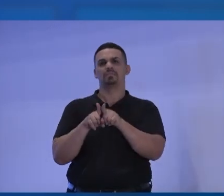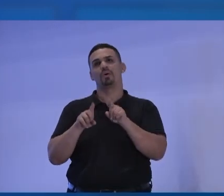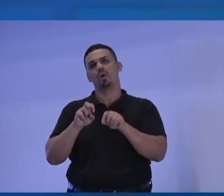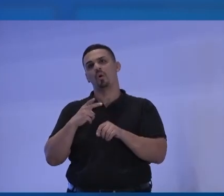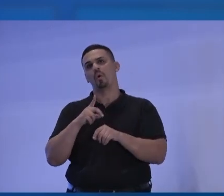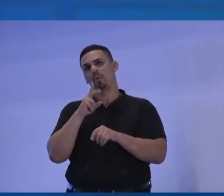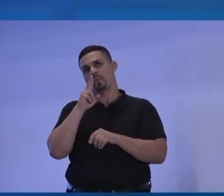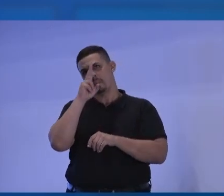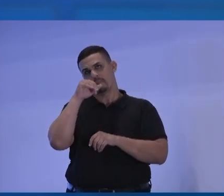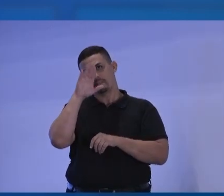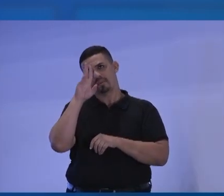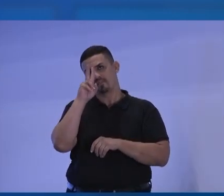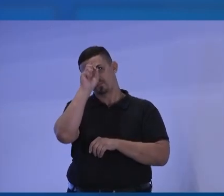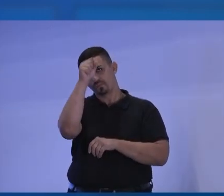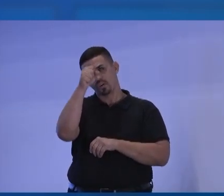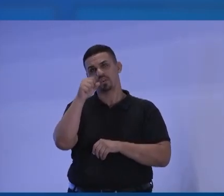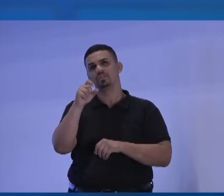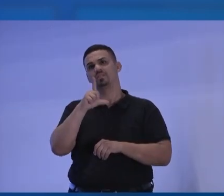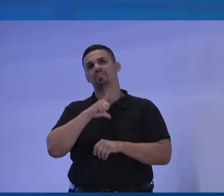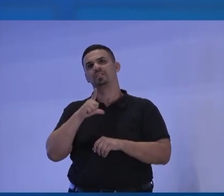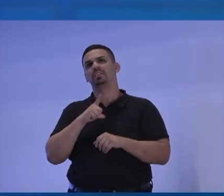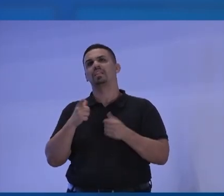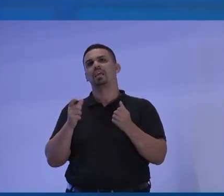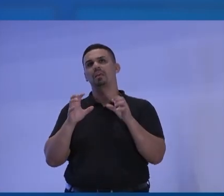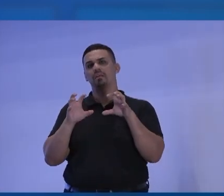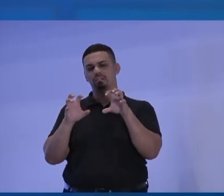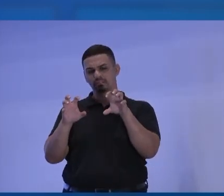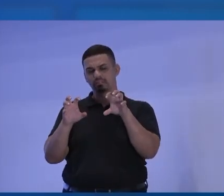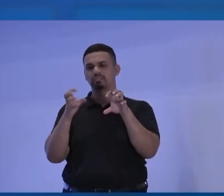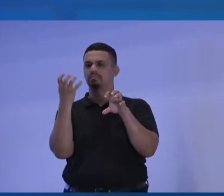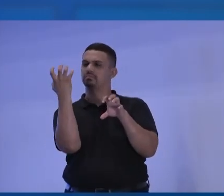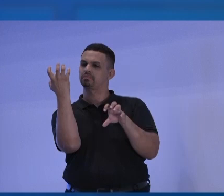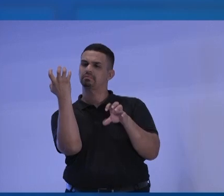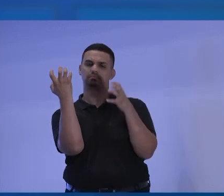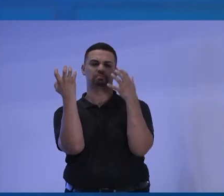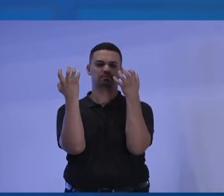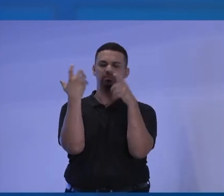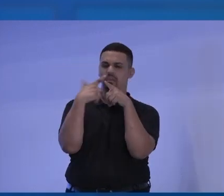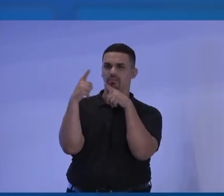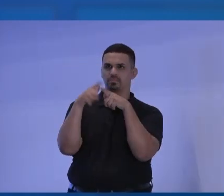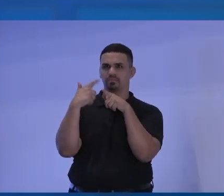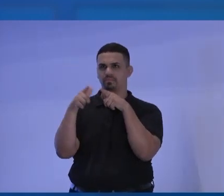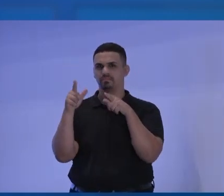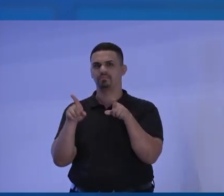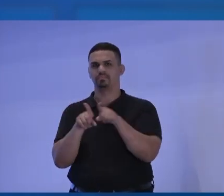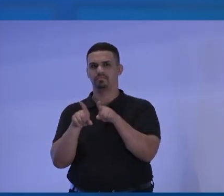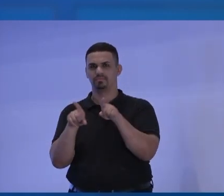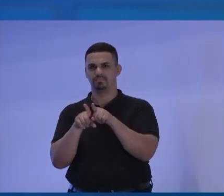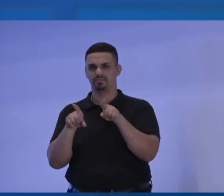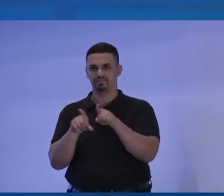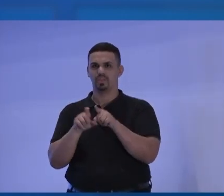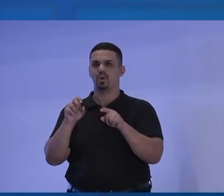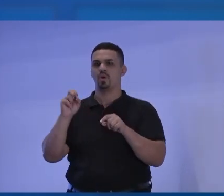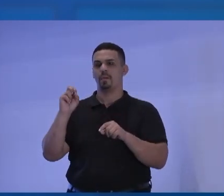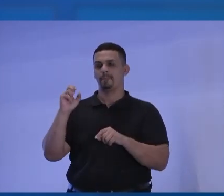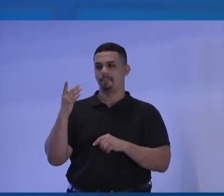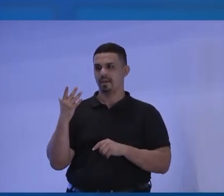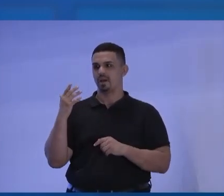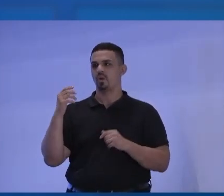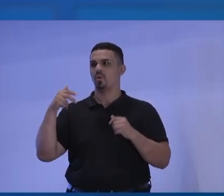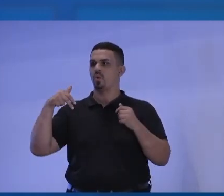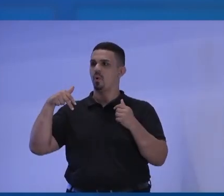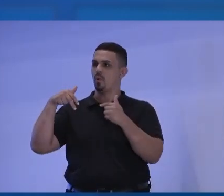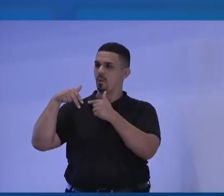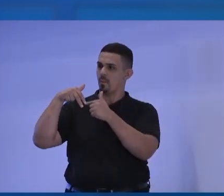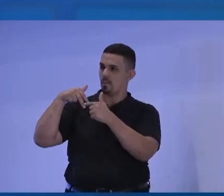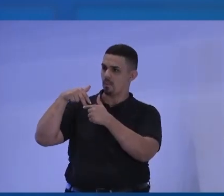já sequela, né, essa malformação, os dedos retraídos, né, em garra, que a gente chama, a mão ou o pé em garra, que são a